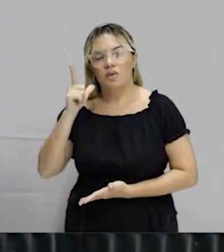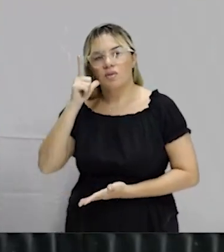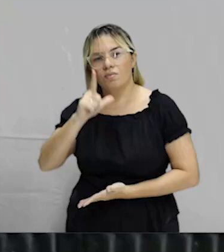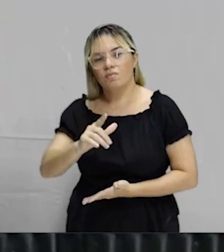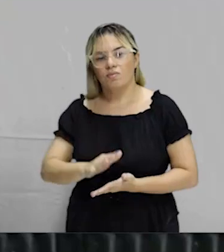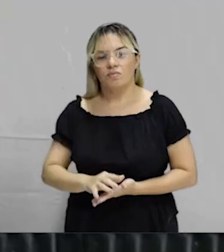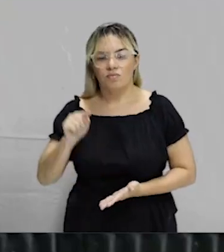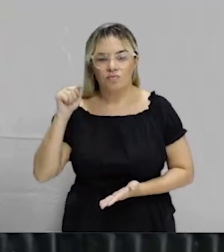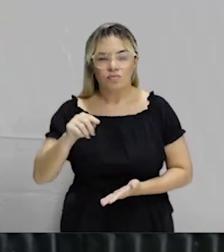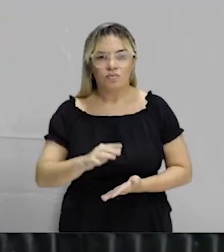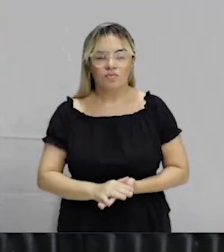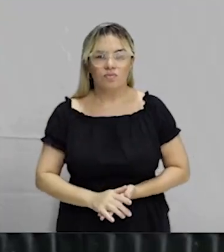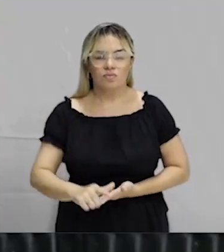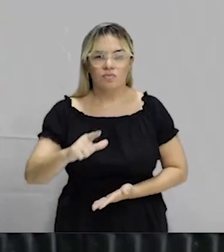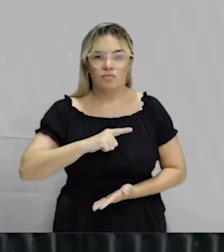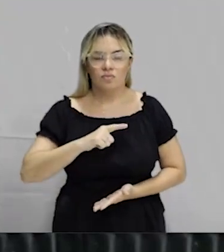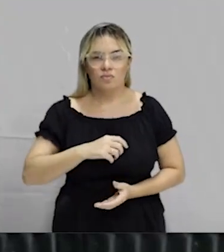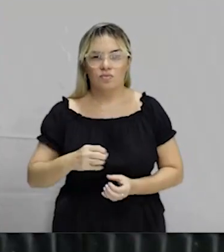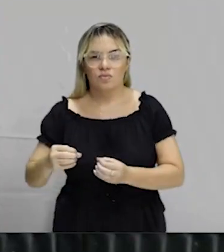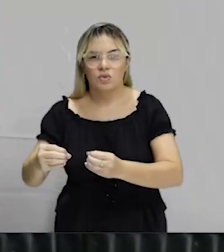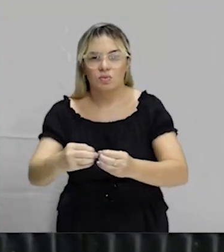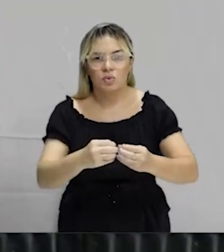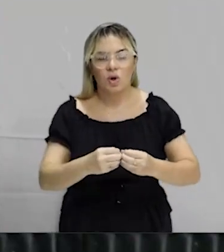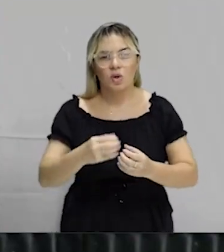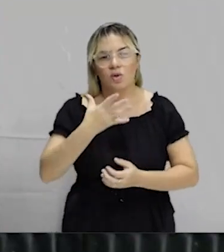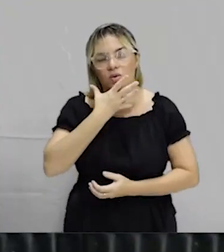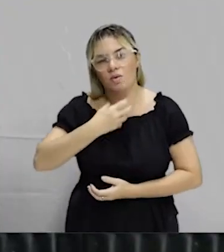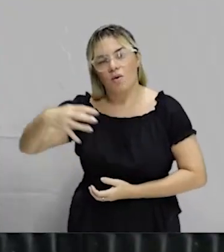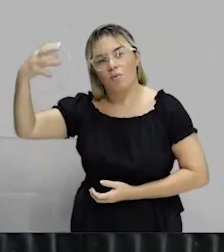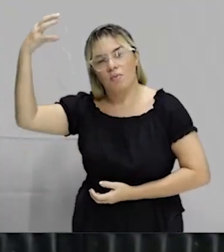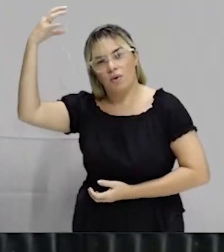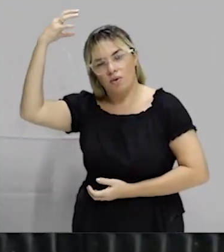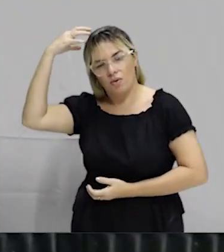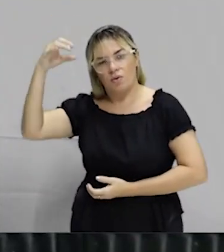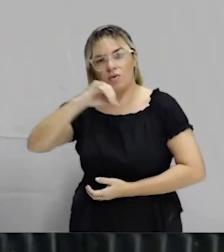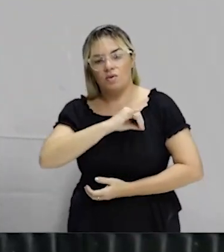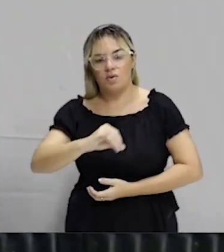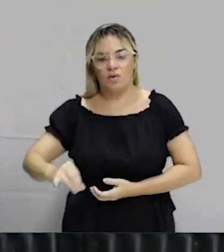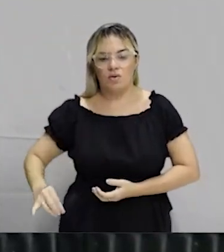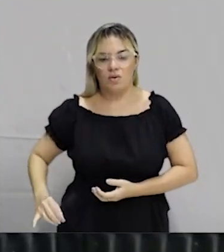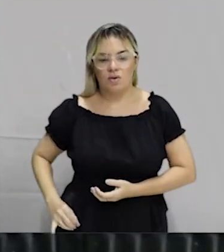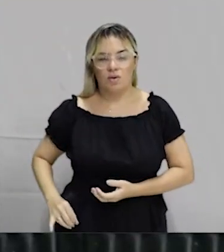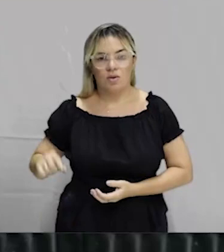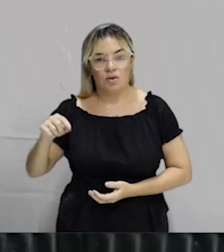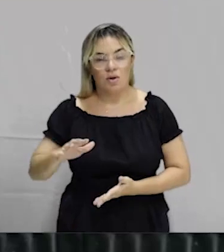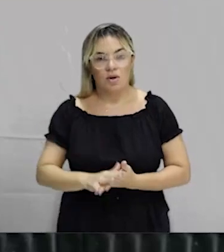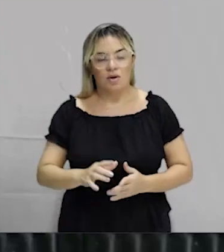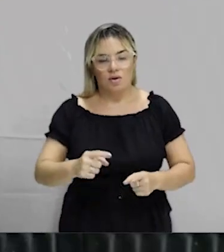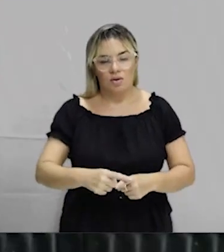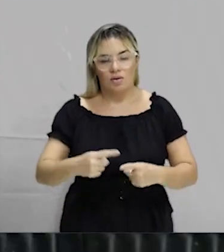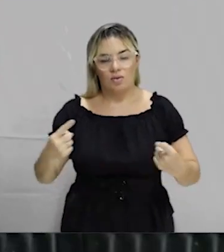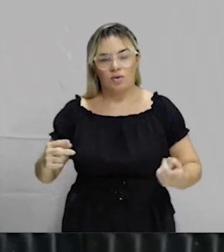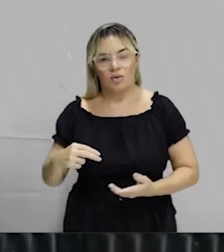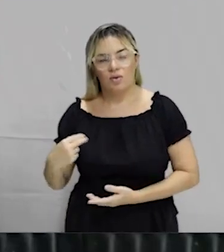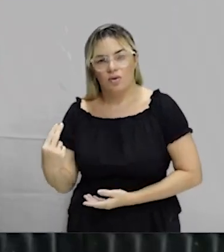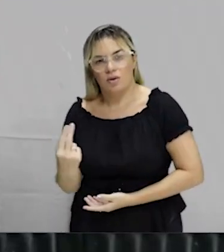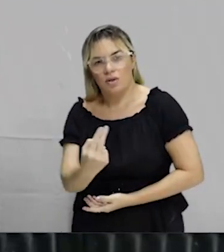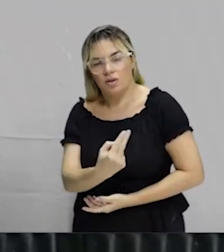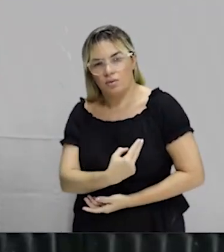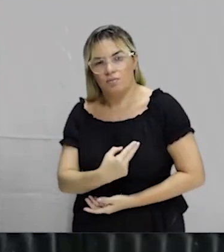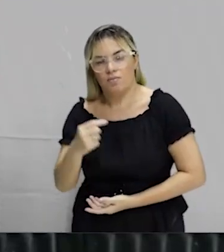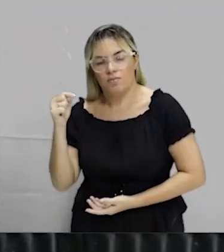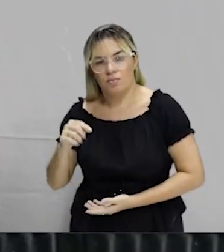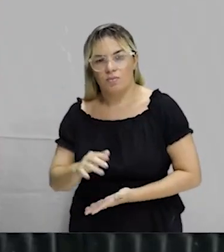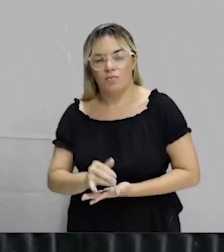eles estavam ali próximo aos soberanos, próximo aos monarcas. Entretanto, se nós formos